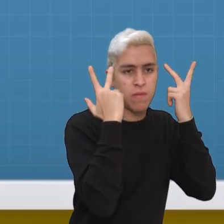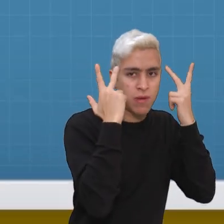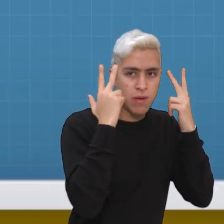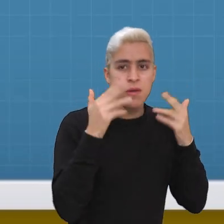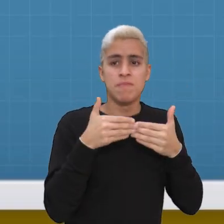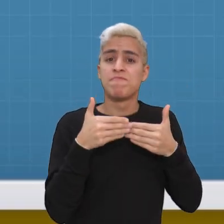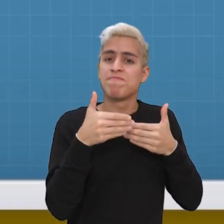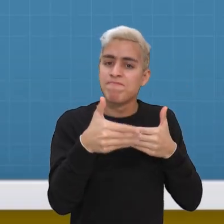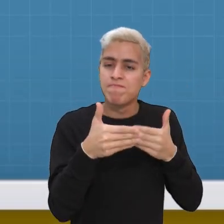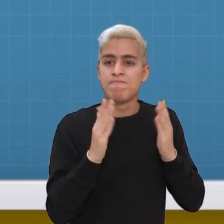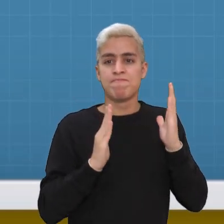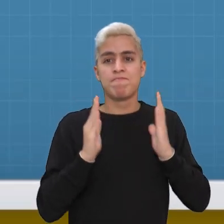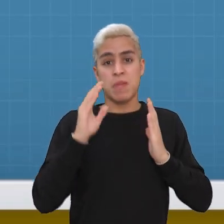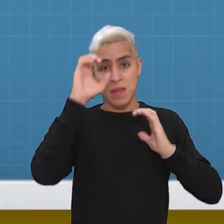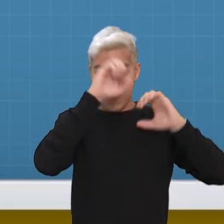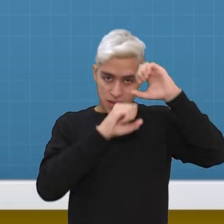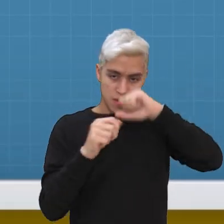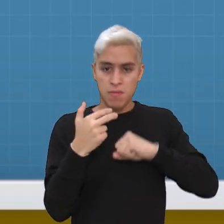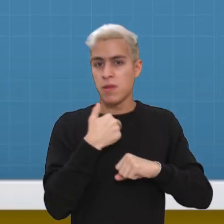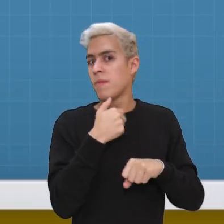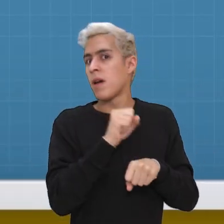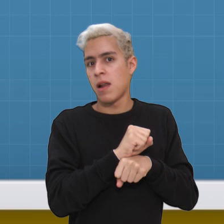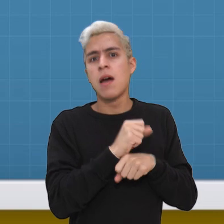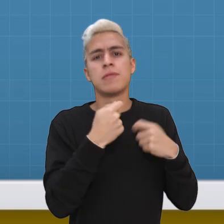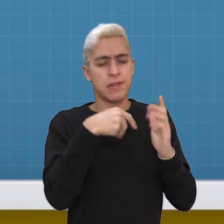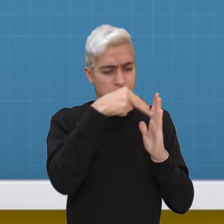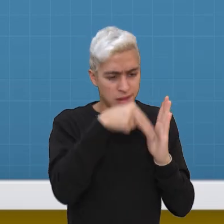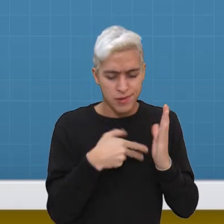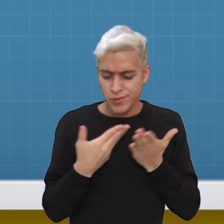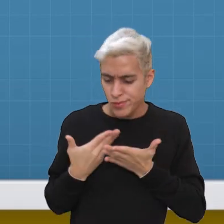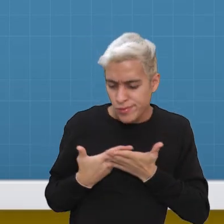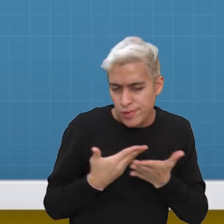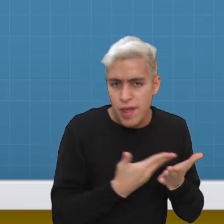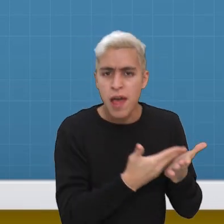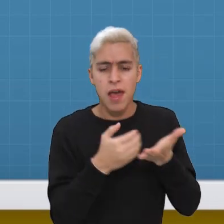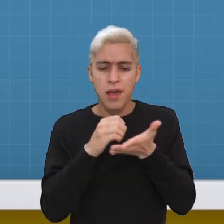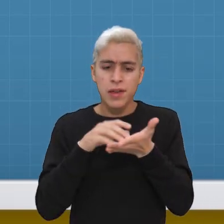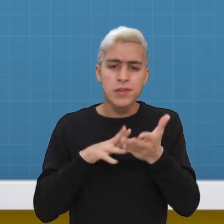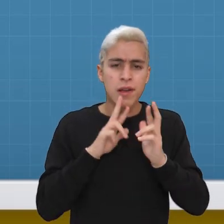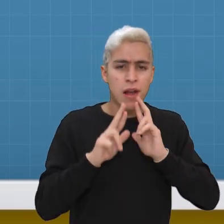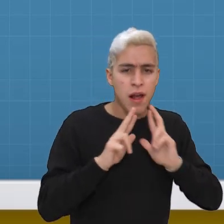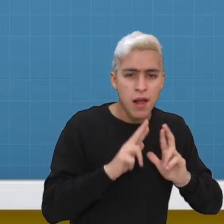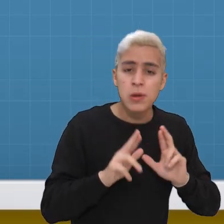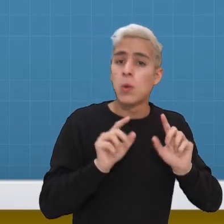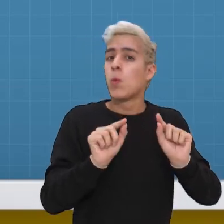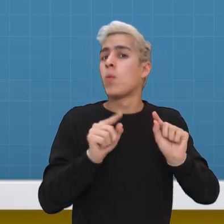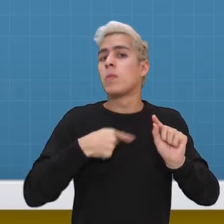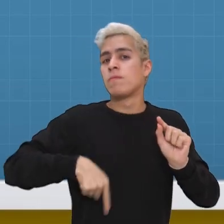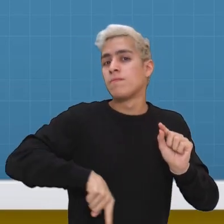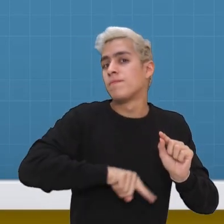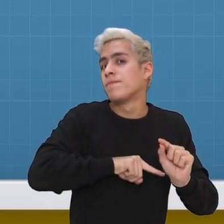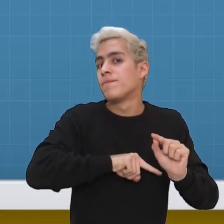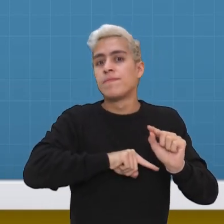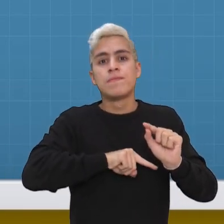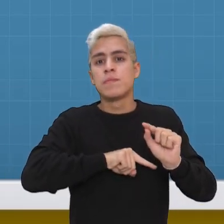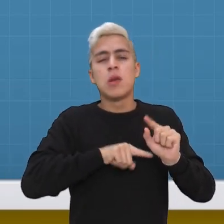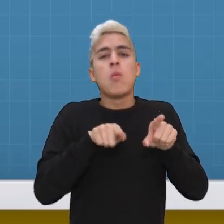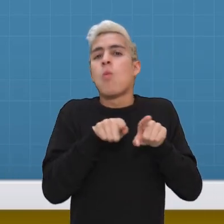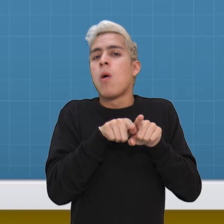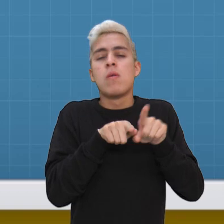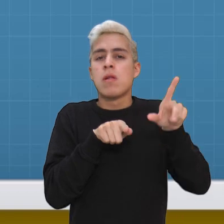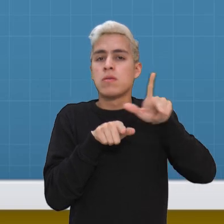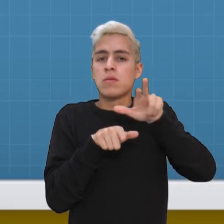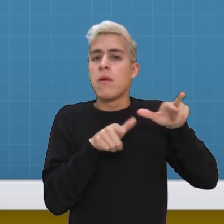isso, vamos aprendendo. Não podemos deixar de ler, de estudar, de fazer os nossos exercícios, né? Para que nós